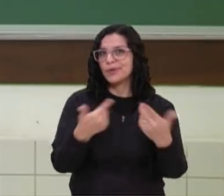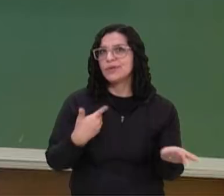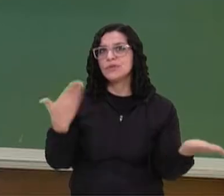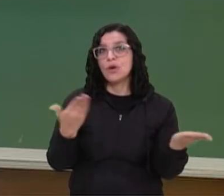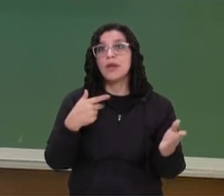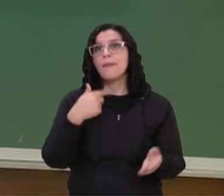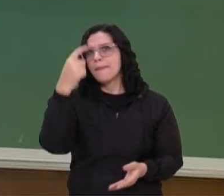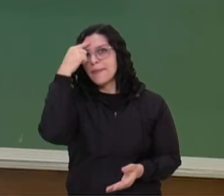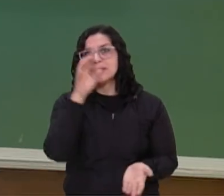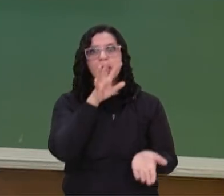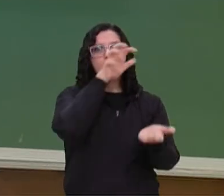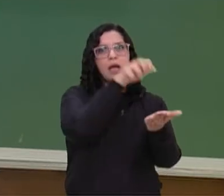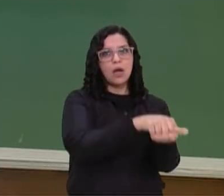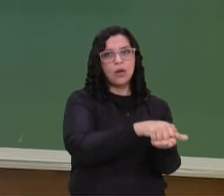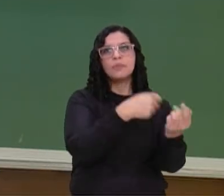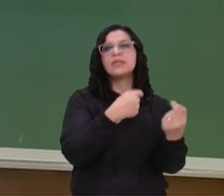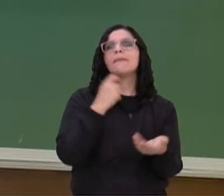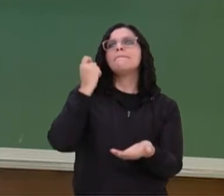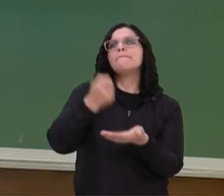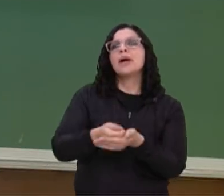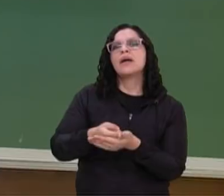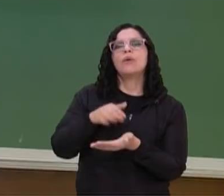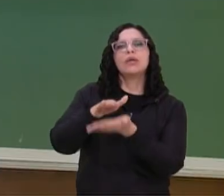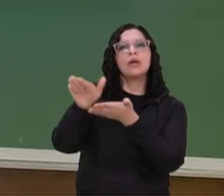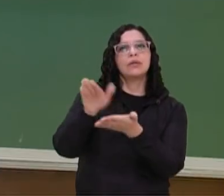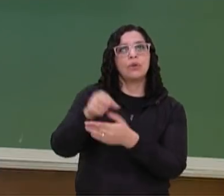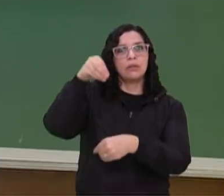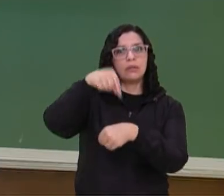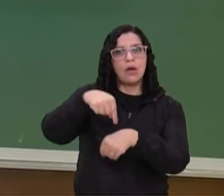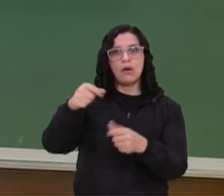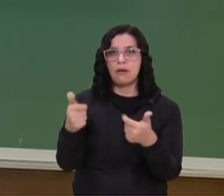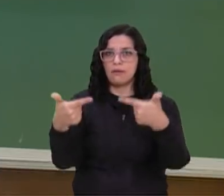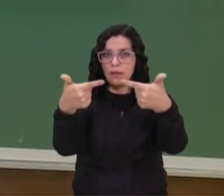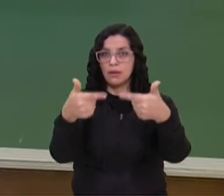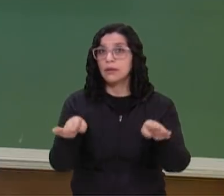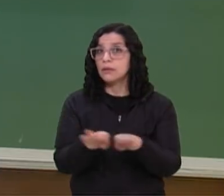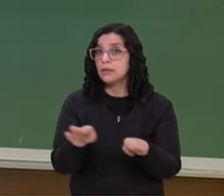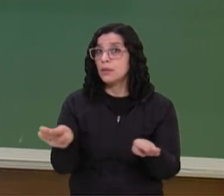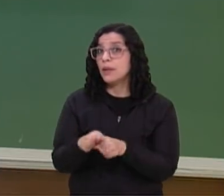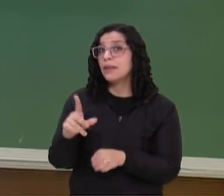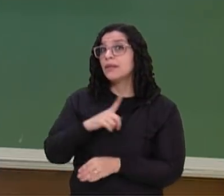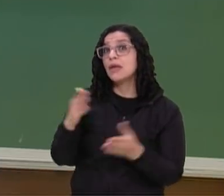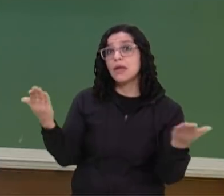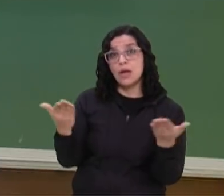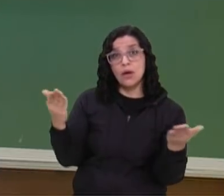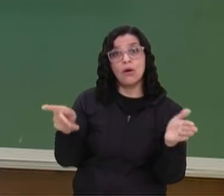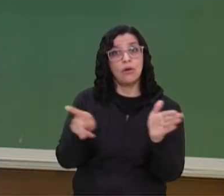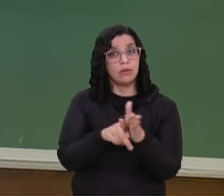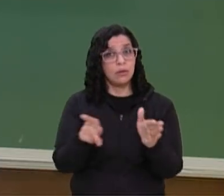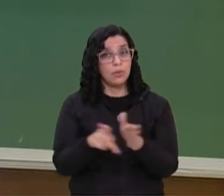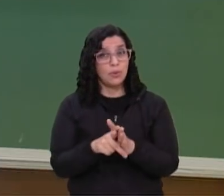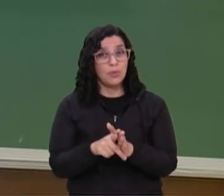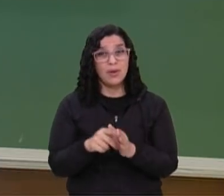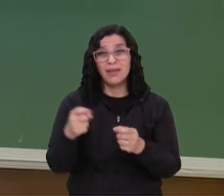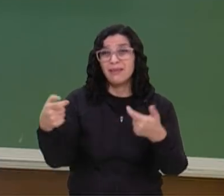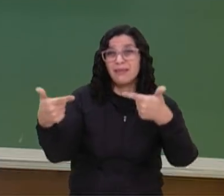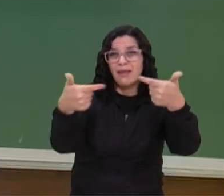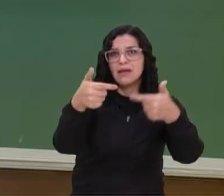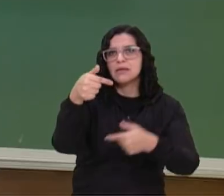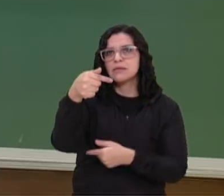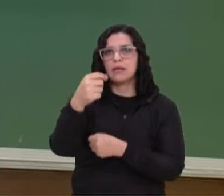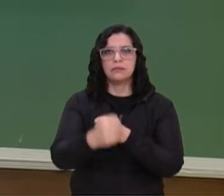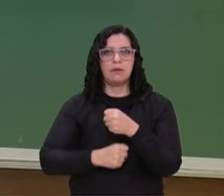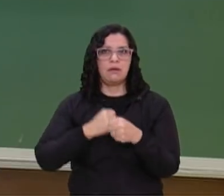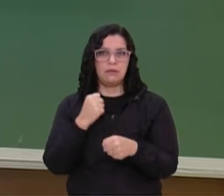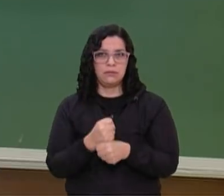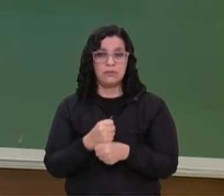deveriam pagar esse custo da guerra. E mais um motivo que você vai ter também é a Guerra dos 7 Anos.